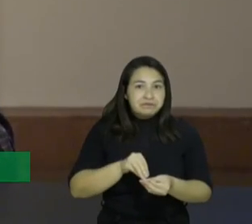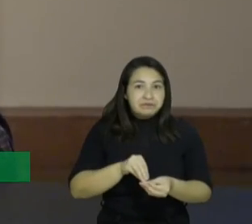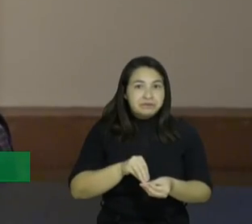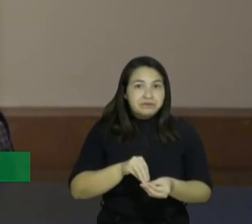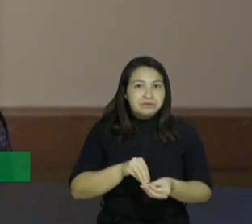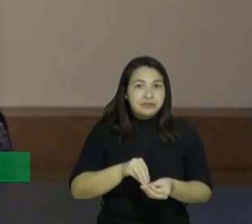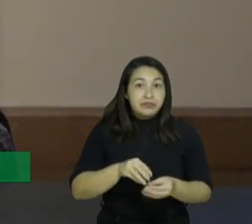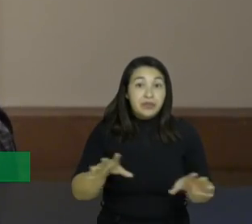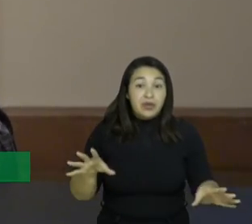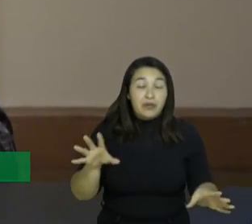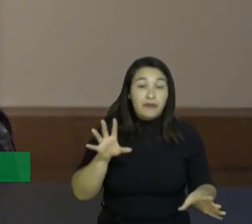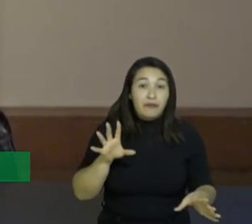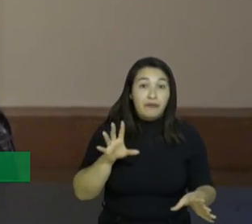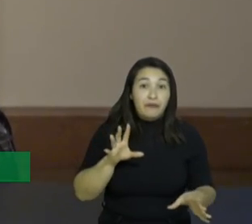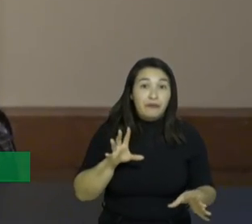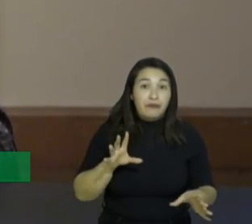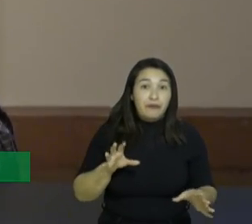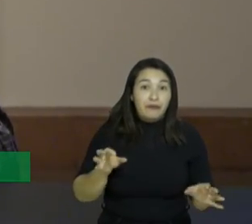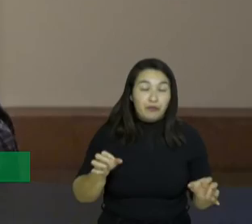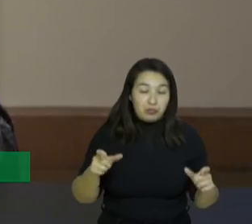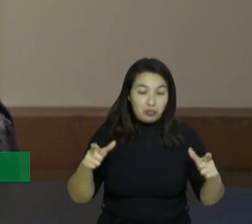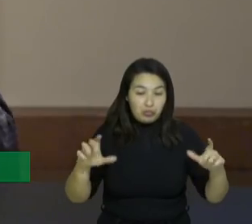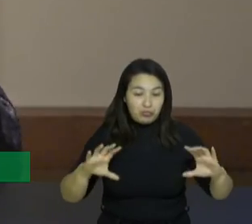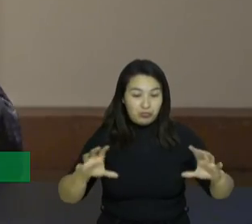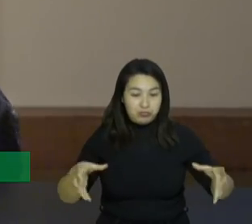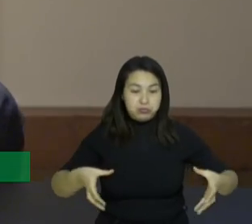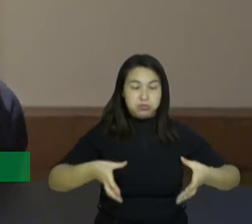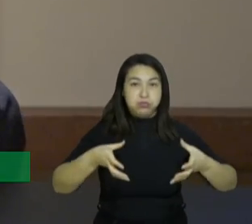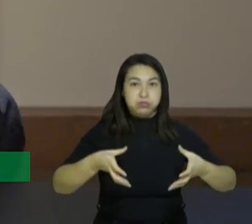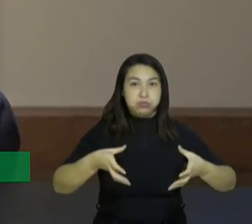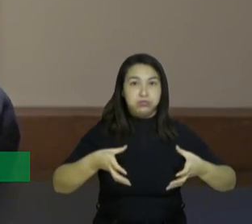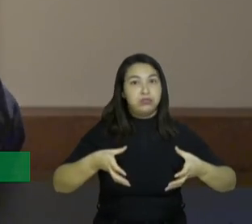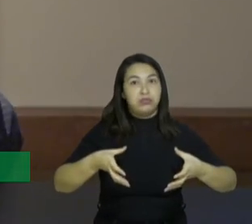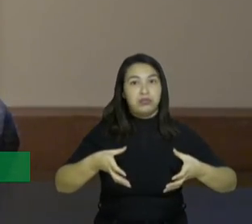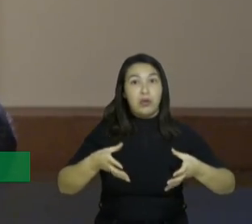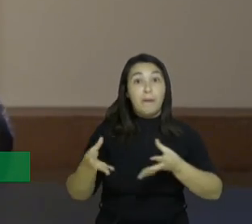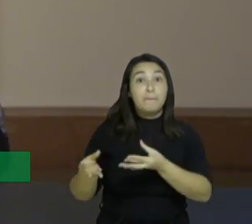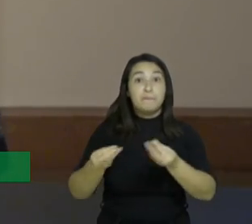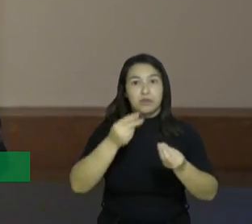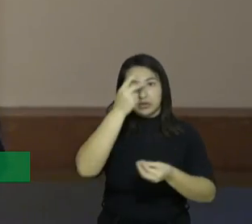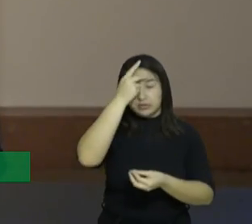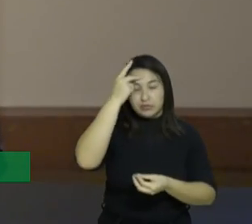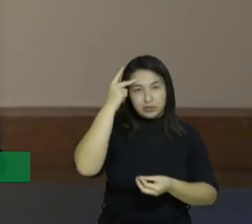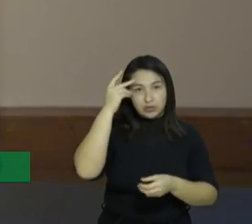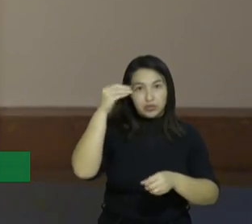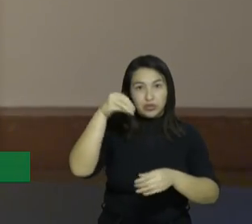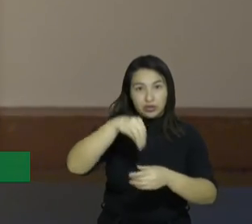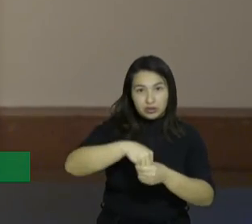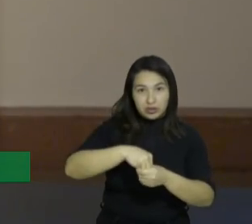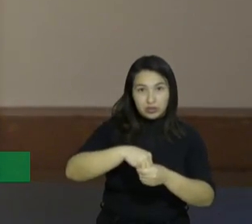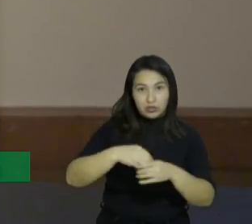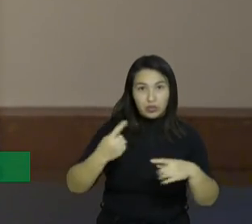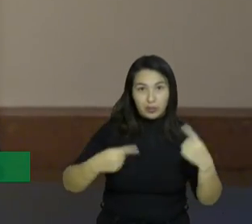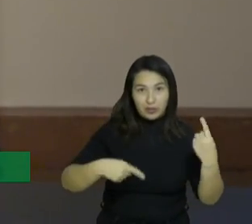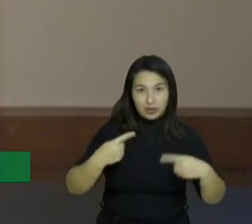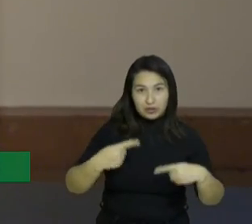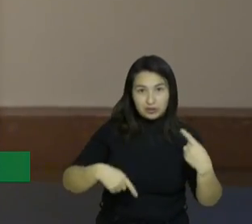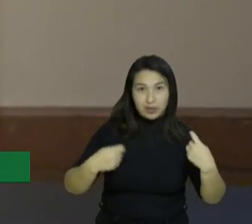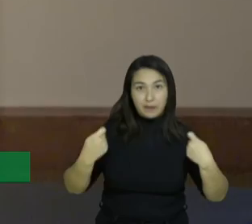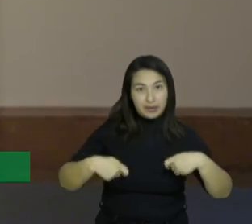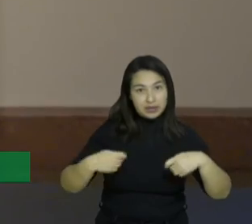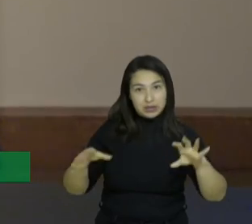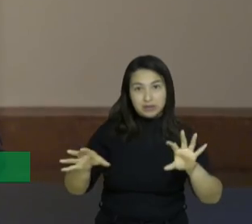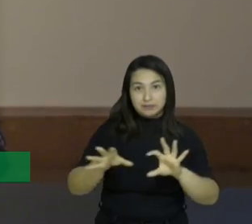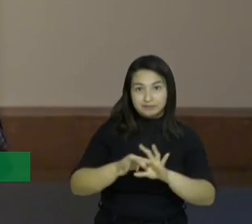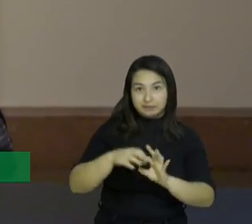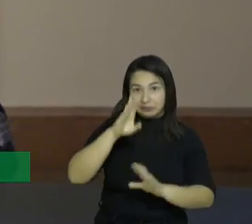para formar uma maioria no Parlamento europeu né para conseguir ficar um eventual acordo é preciso formar uma Coligação né entre os